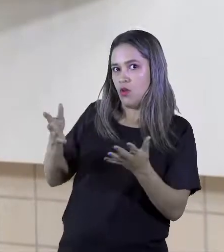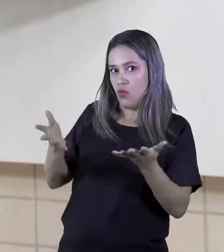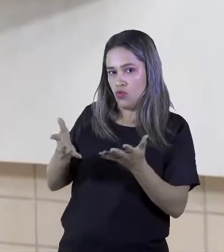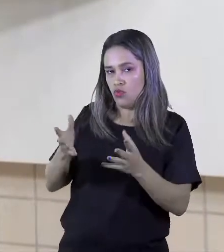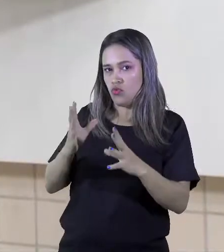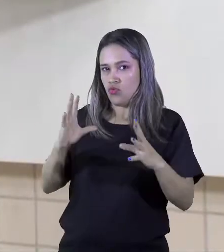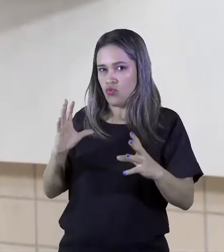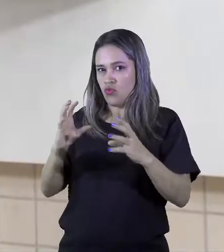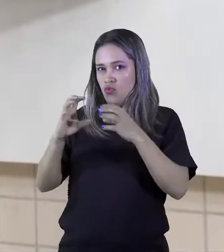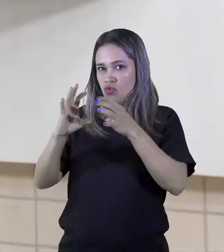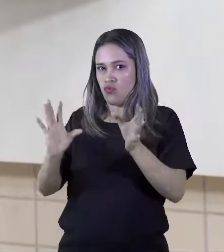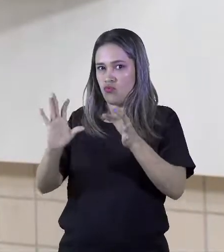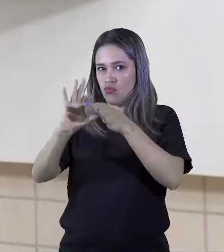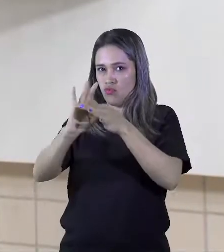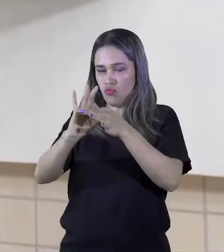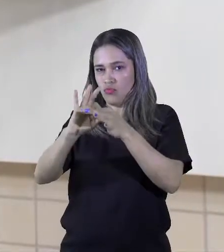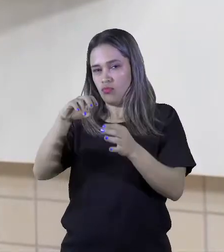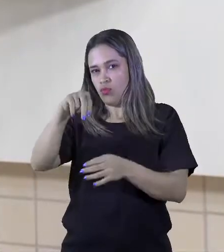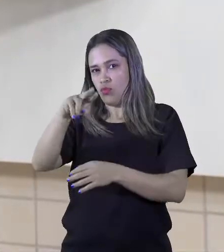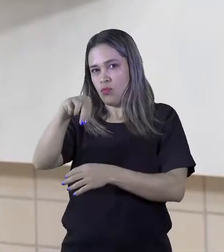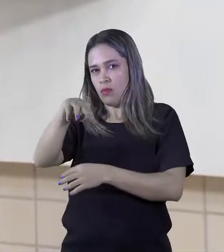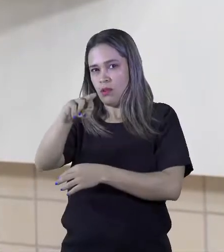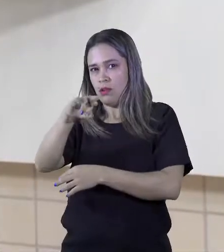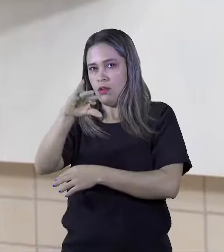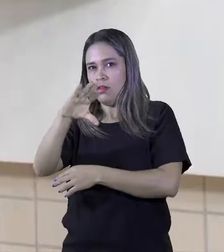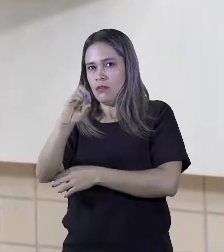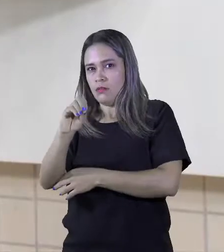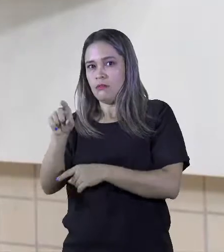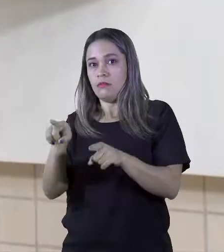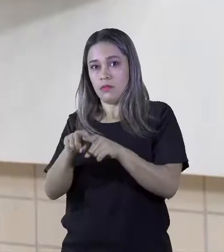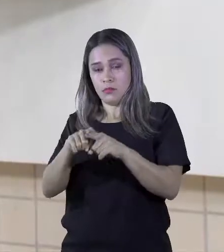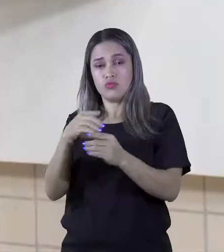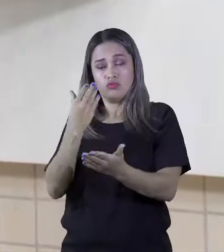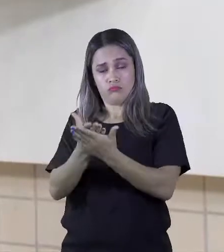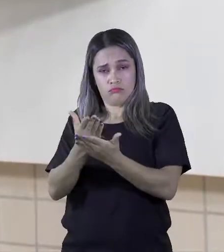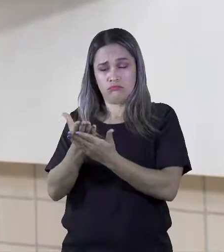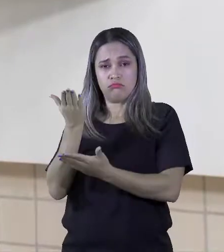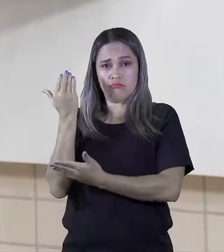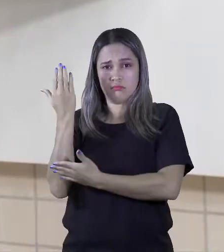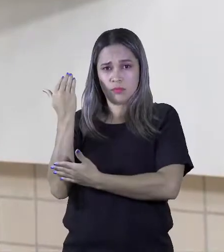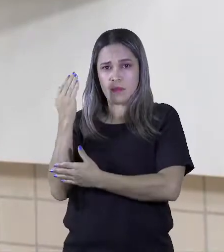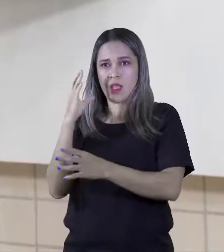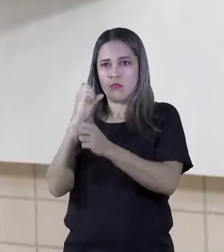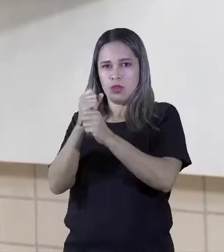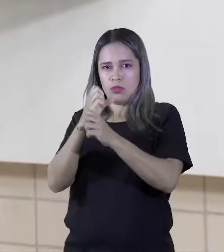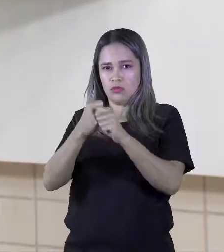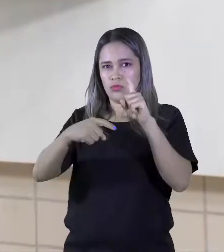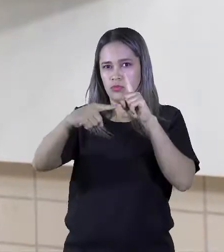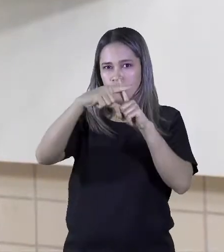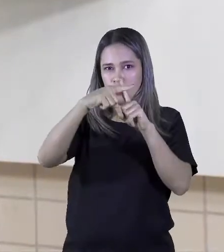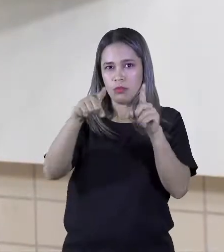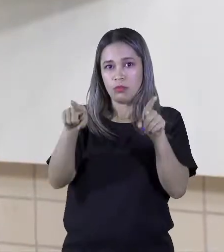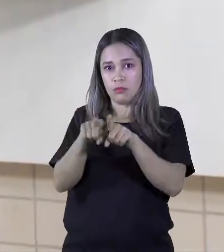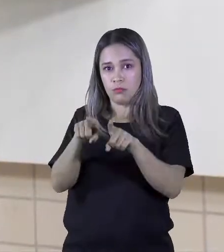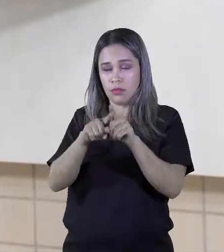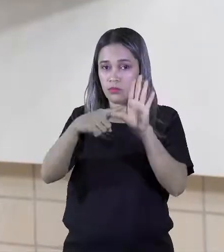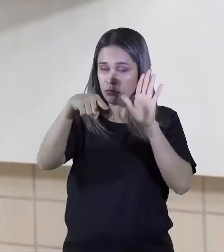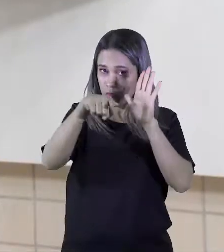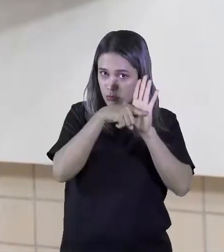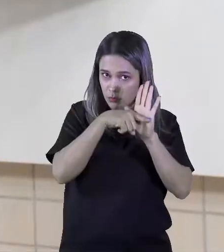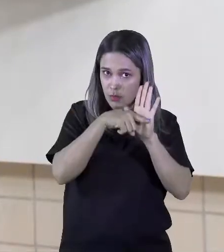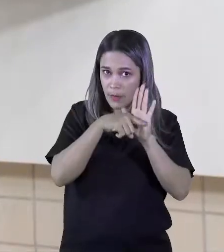que definiu essa operação, e a gente já trabalhou nas nossas aulas anteriores as operações de soma e subtração.